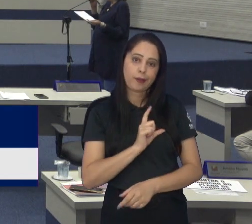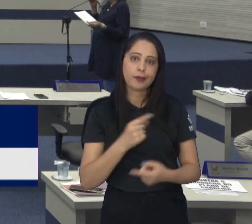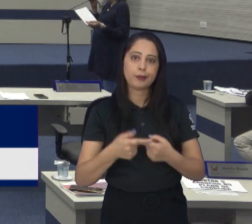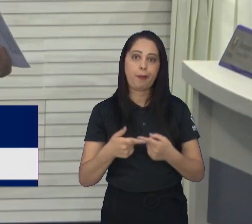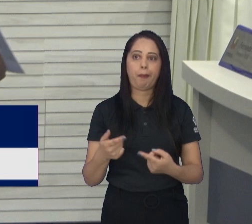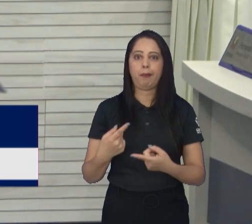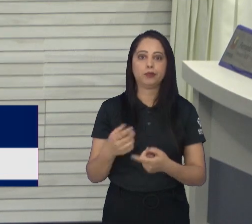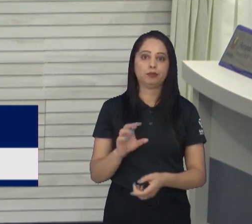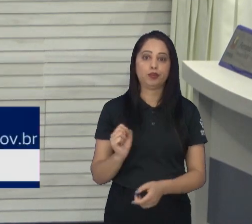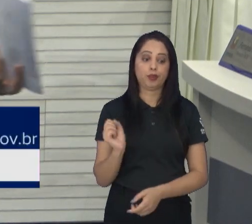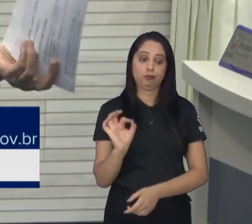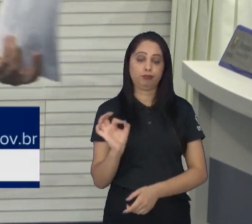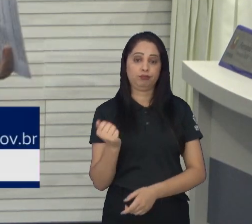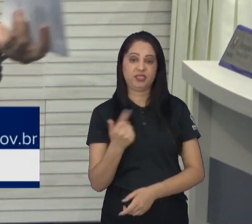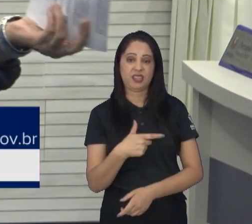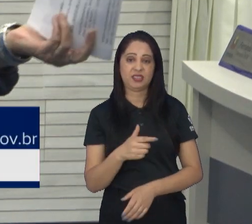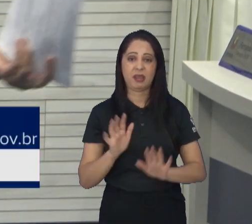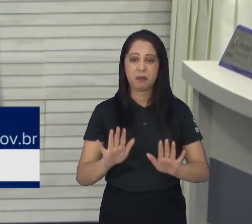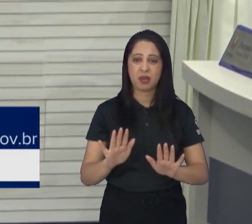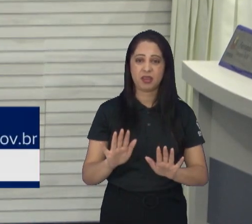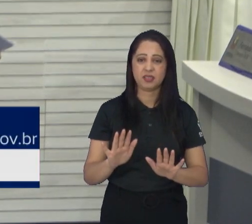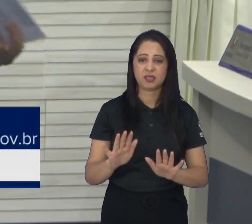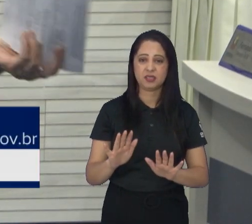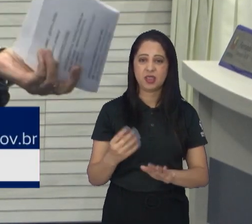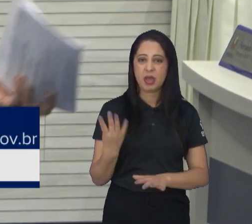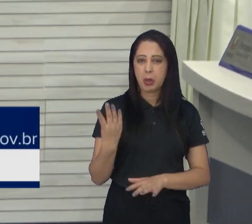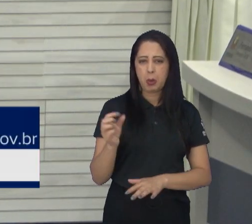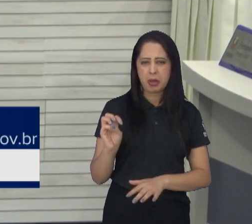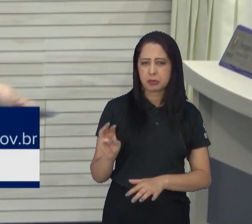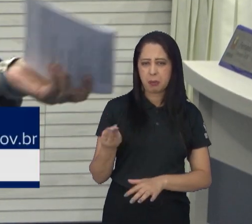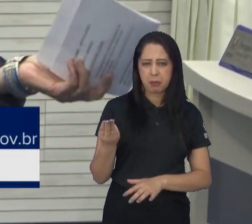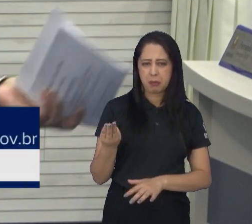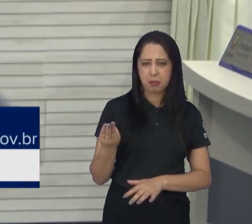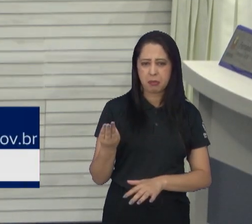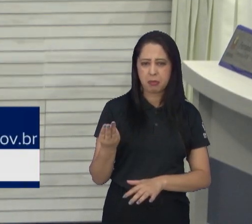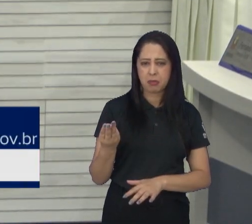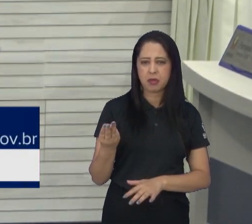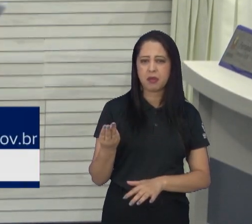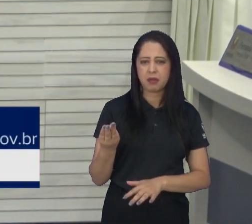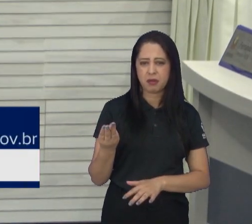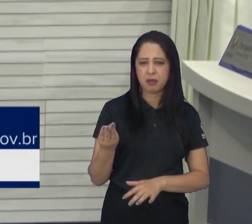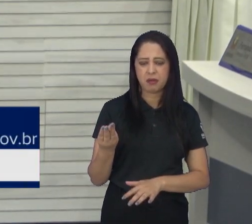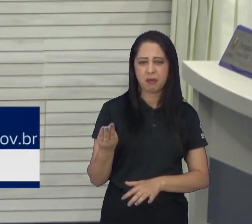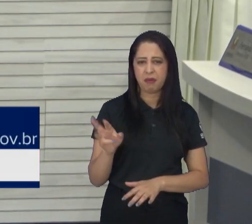queria falar que 19 milhões de aumento de renda para... Por um montante de